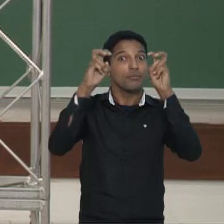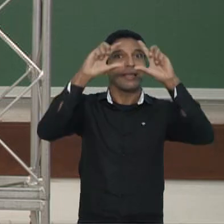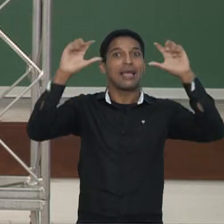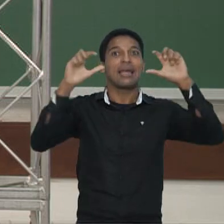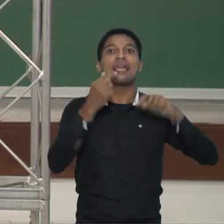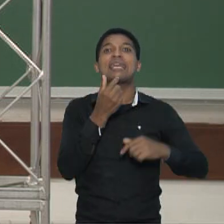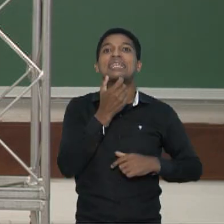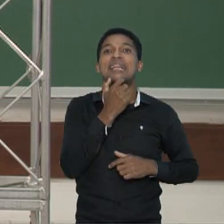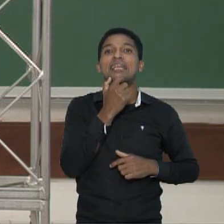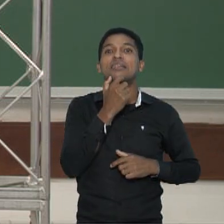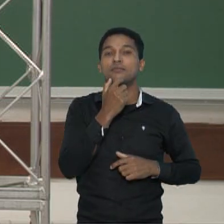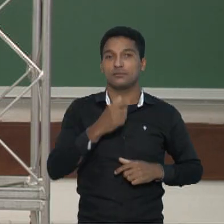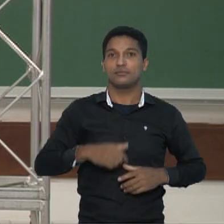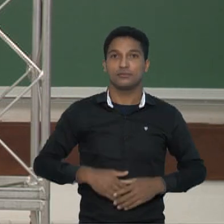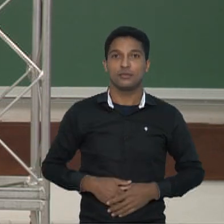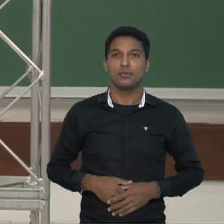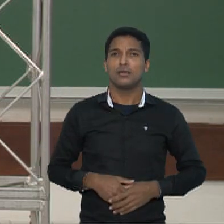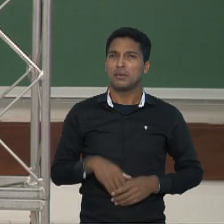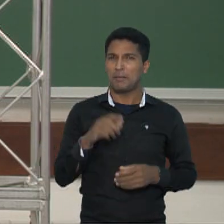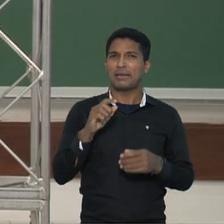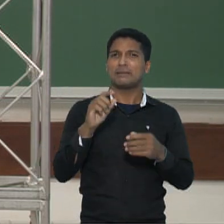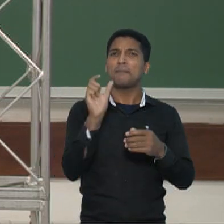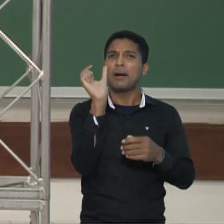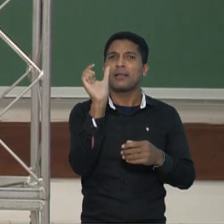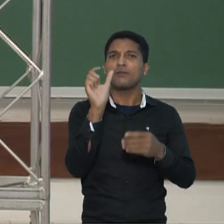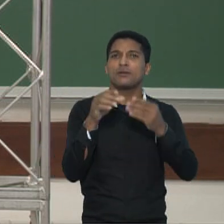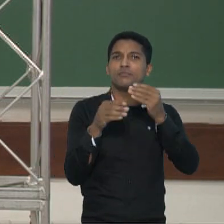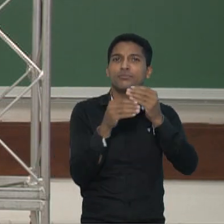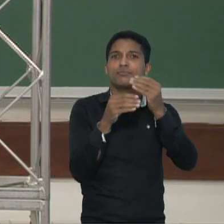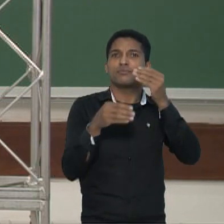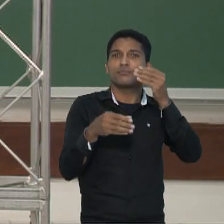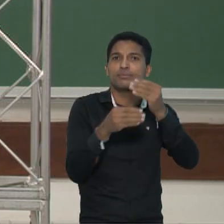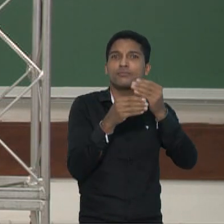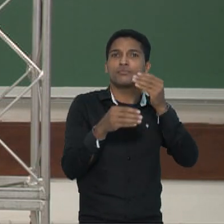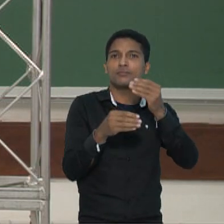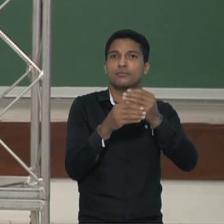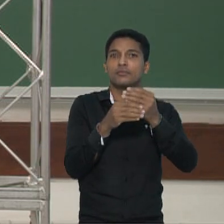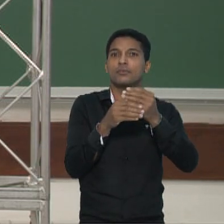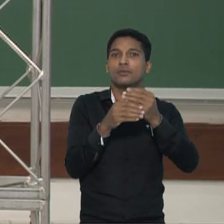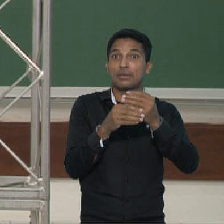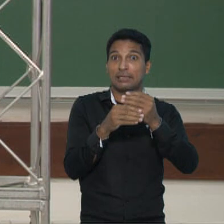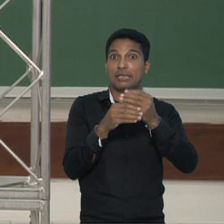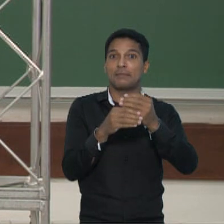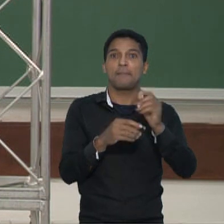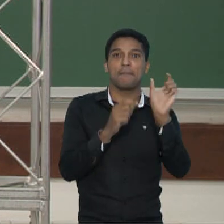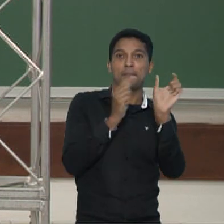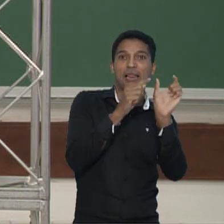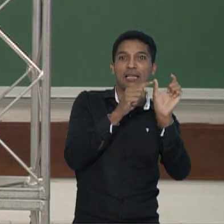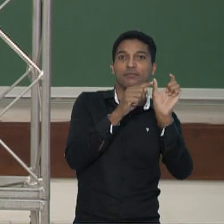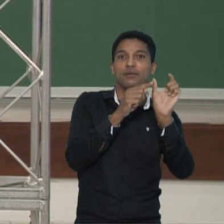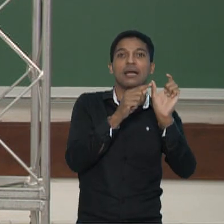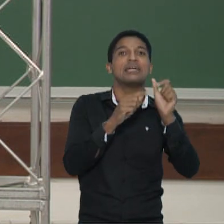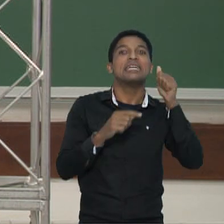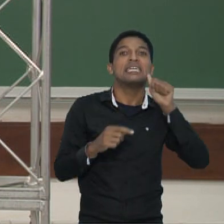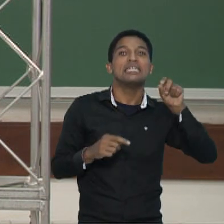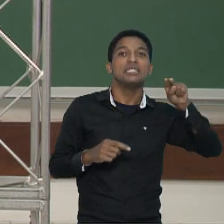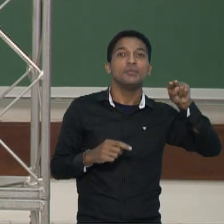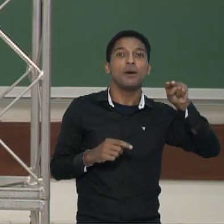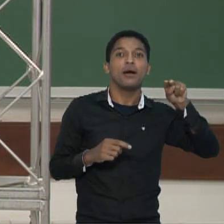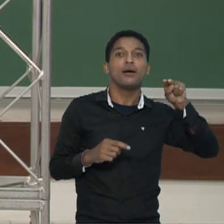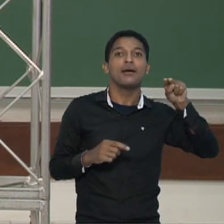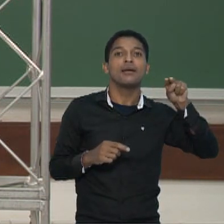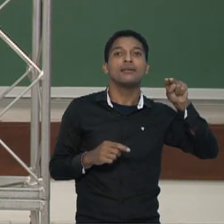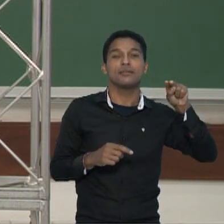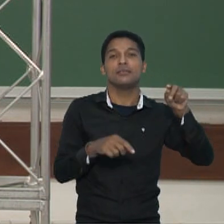foram aquelas palavrinhas a mais que apareceram antes da palavra sister, irmã, e antes da